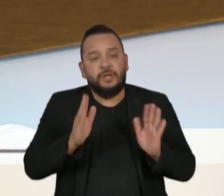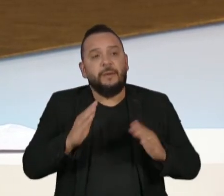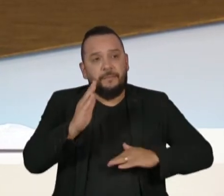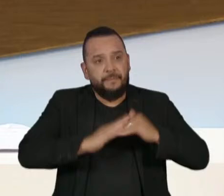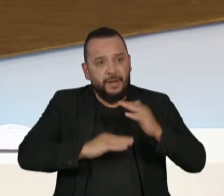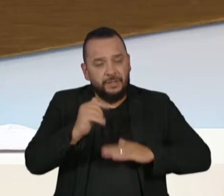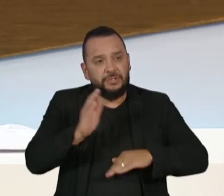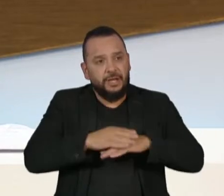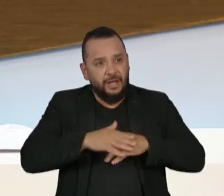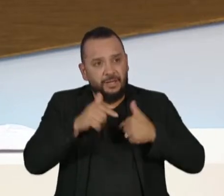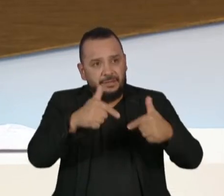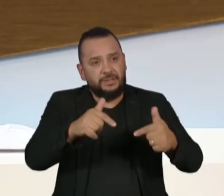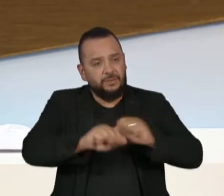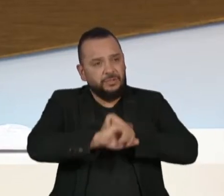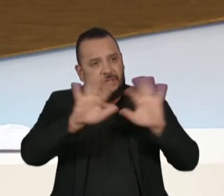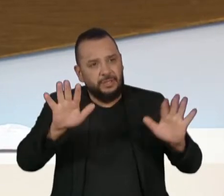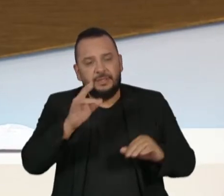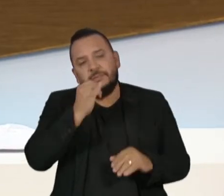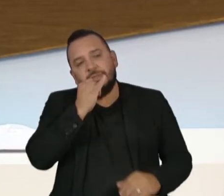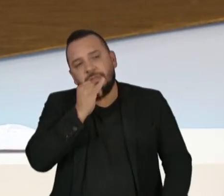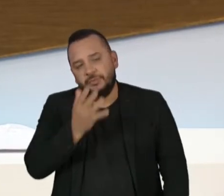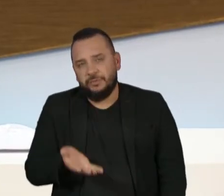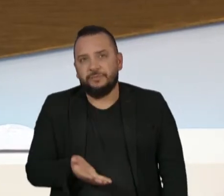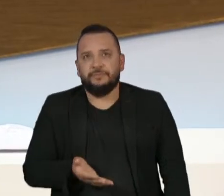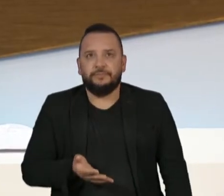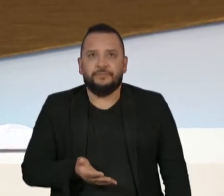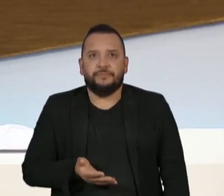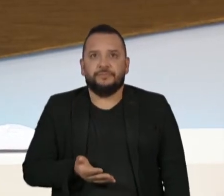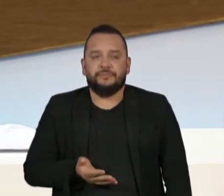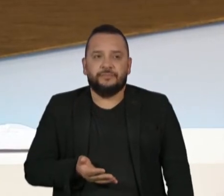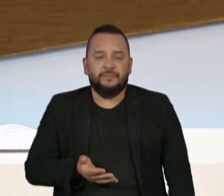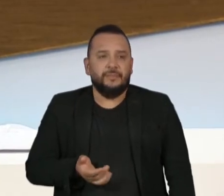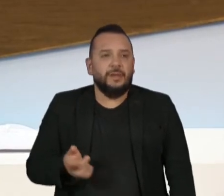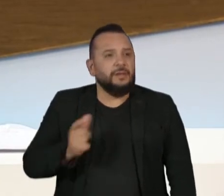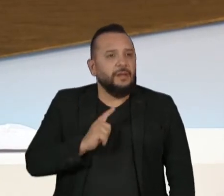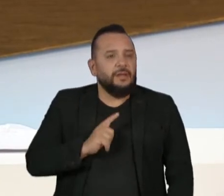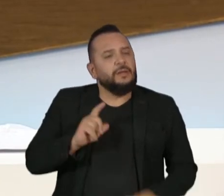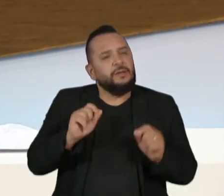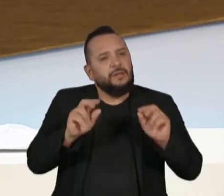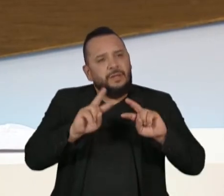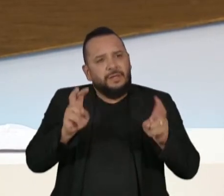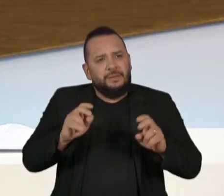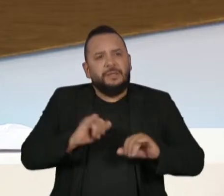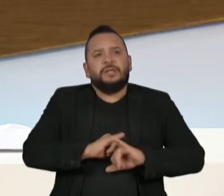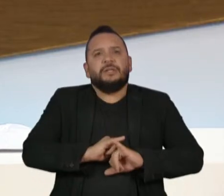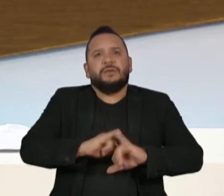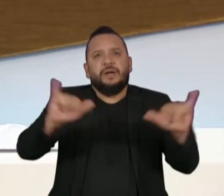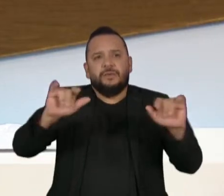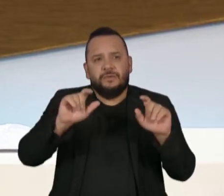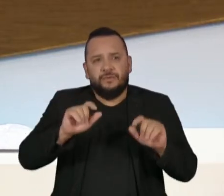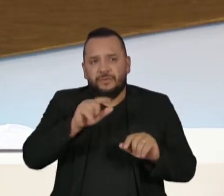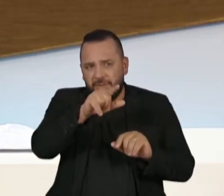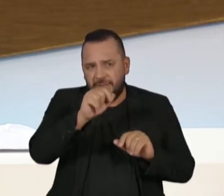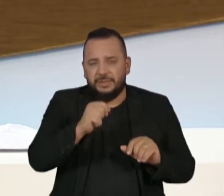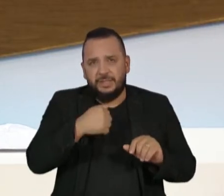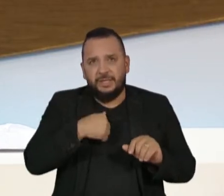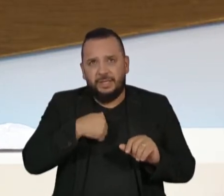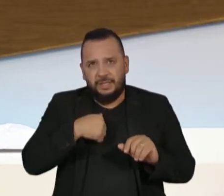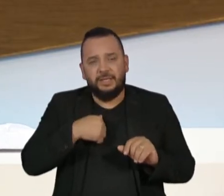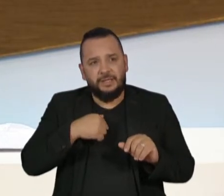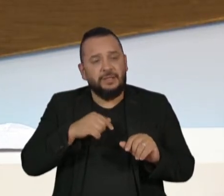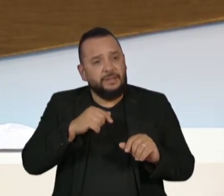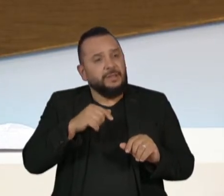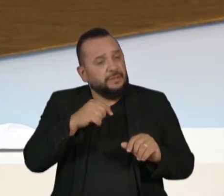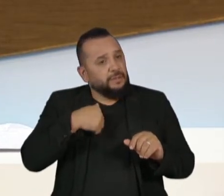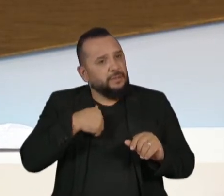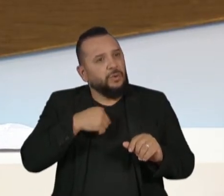essa gestão transparente. Por exemplo, tem essa questão que o noticiário tem dado aí da ligação do Leonardo Avalanche,